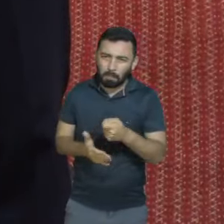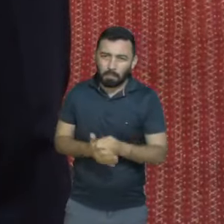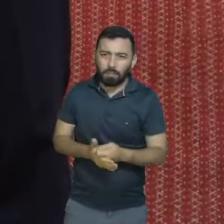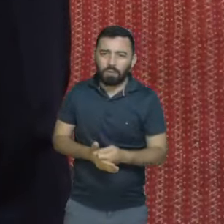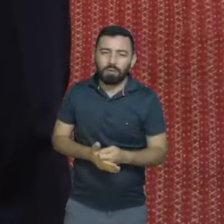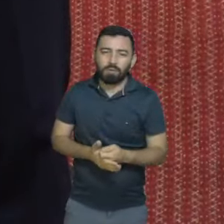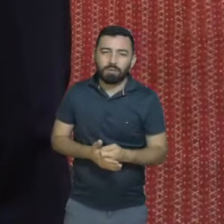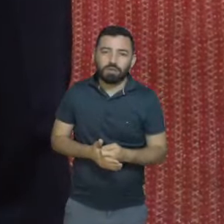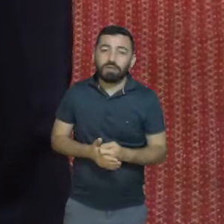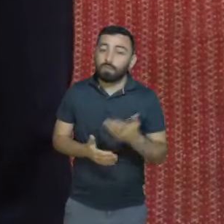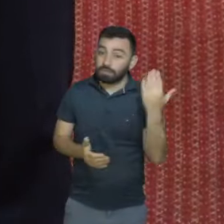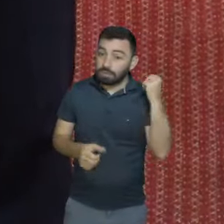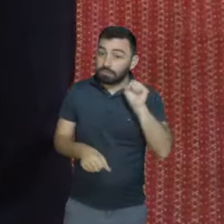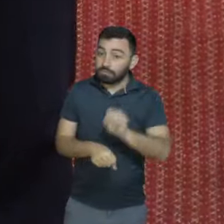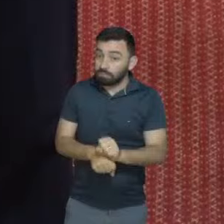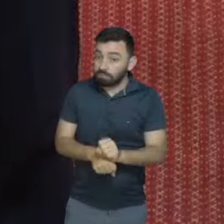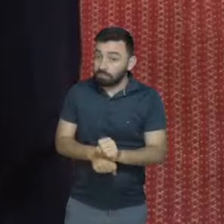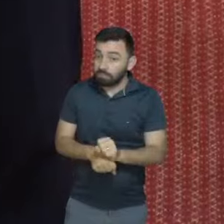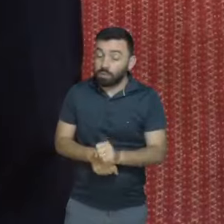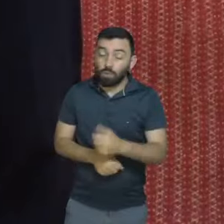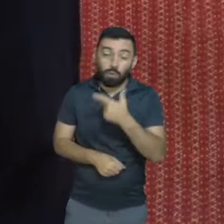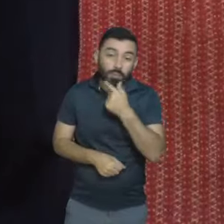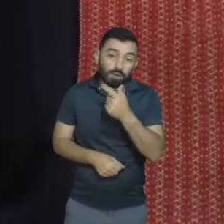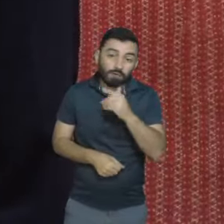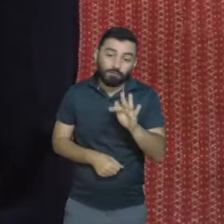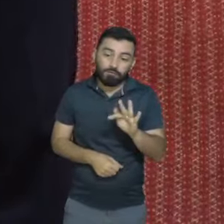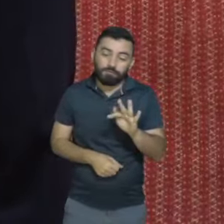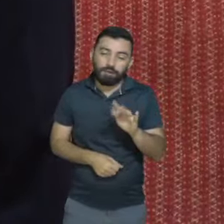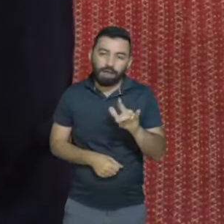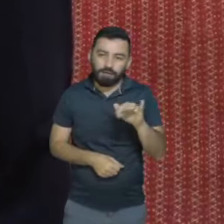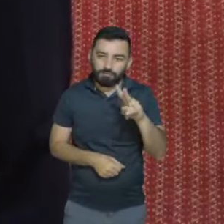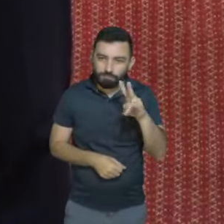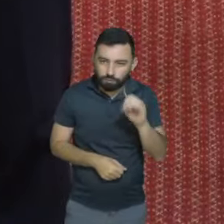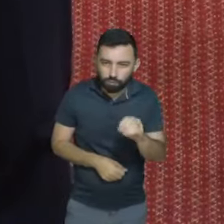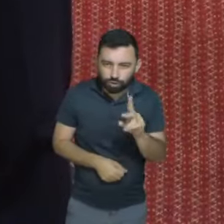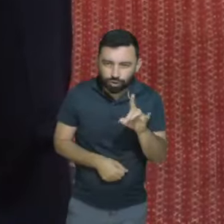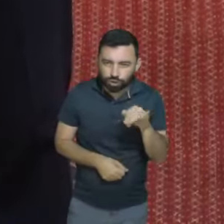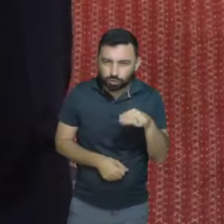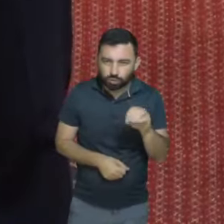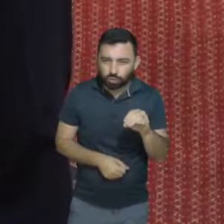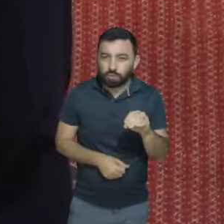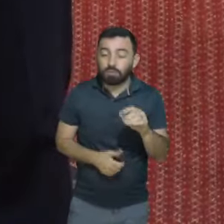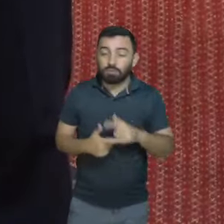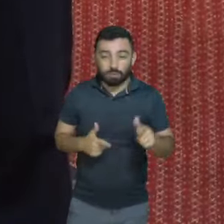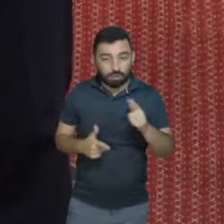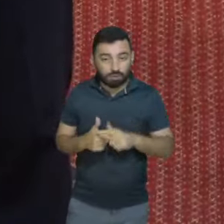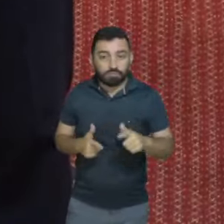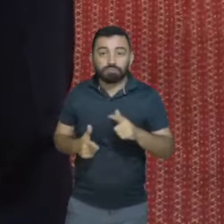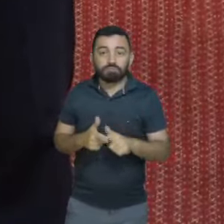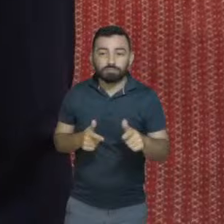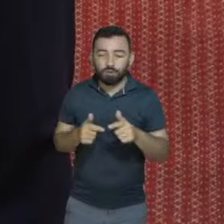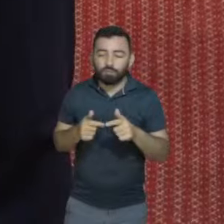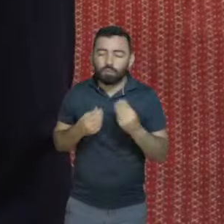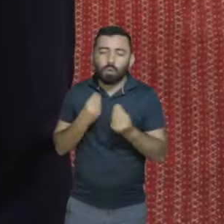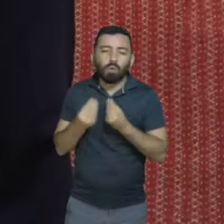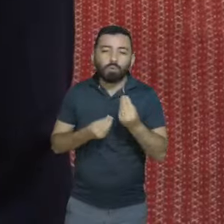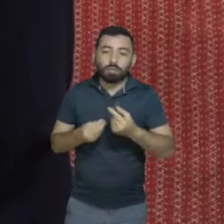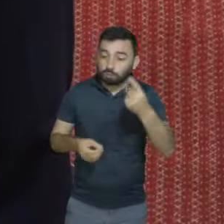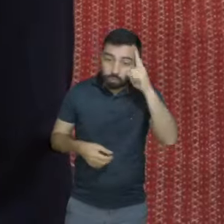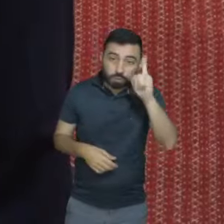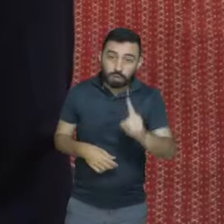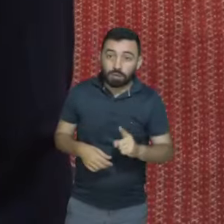foi trancado pelo ministro Flávio Dino e depois pela ministra Carmen Lúcia, foi o problema da rastreabilidade, que eles não